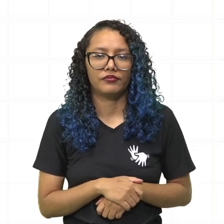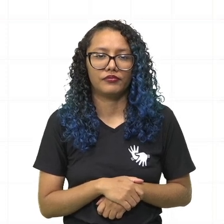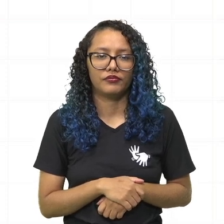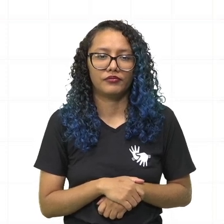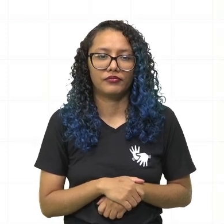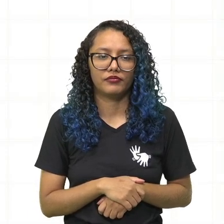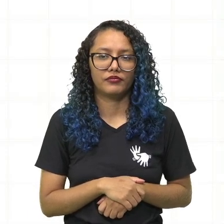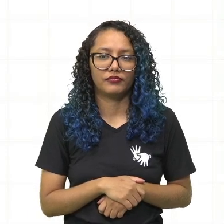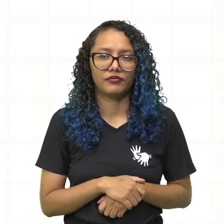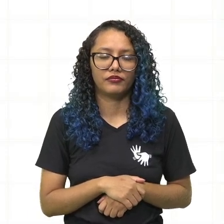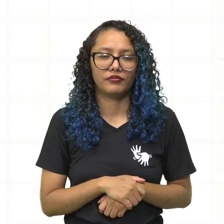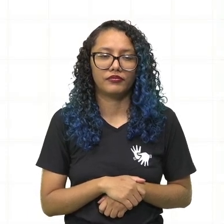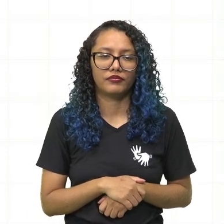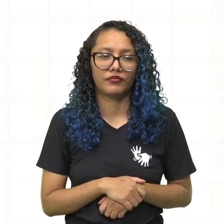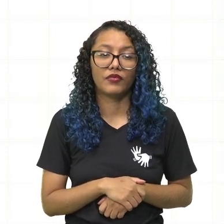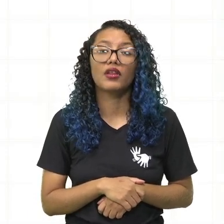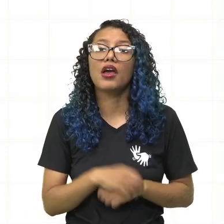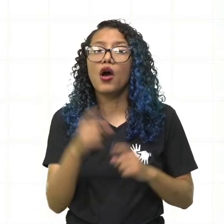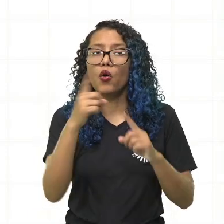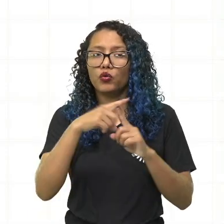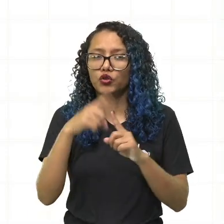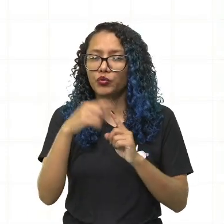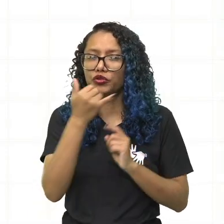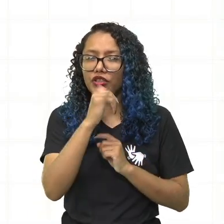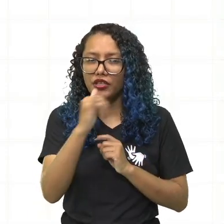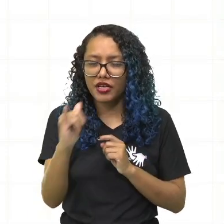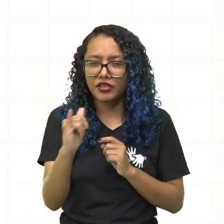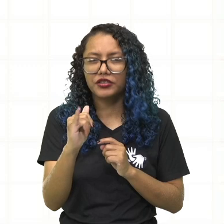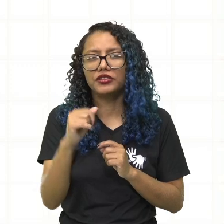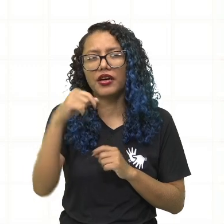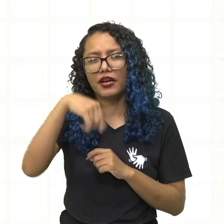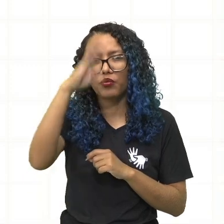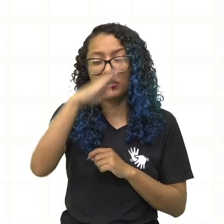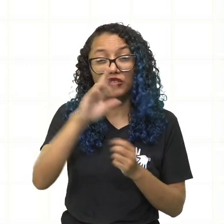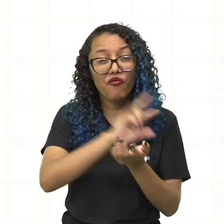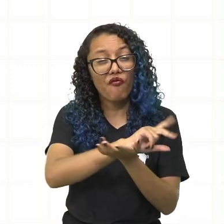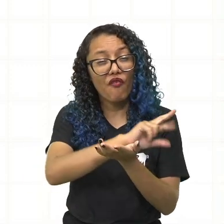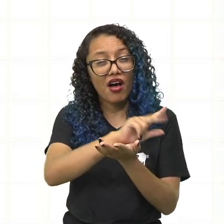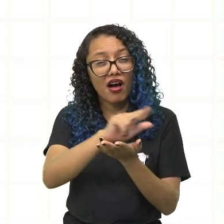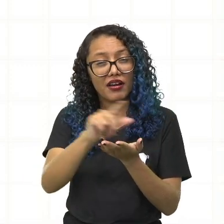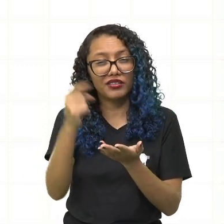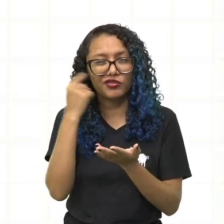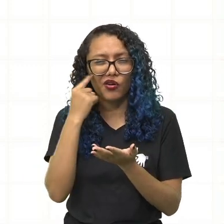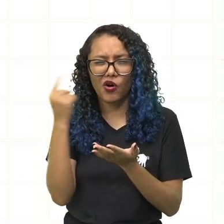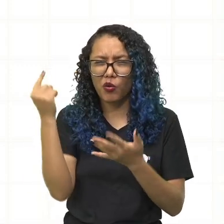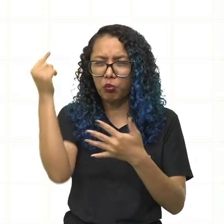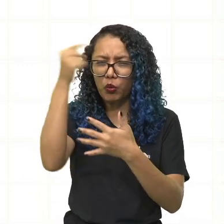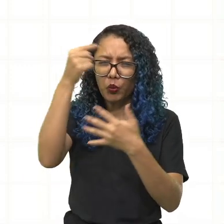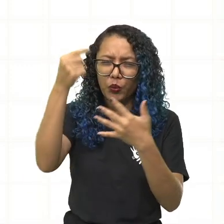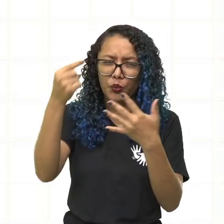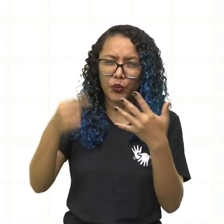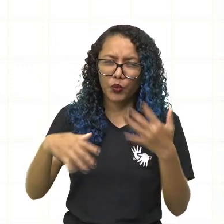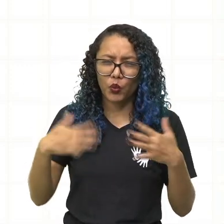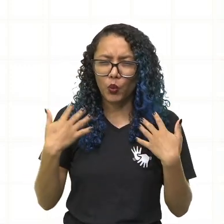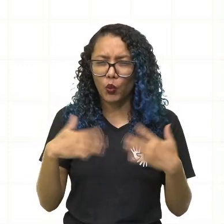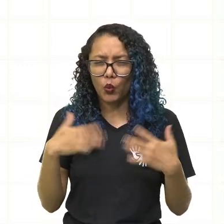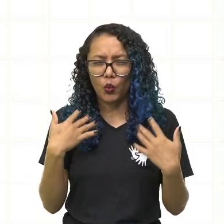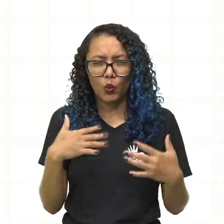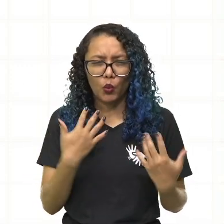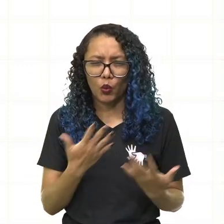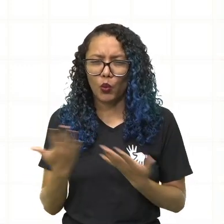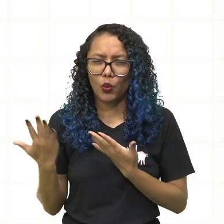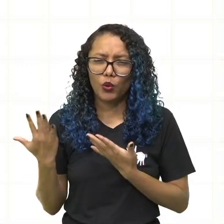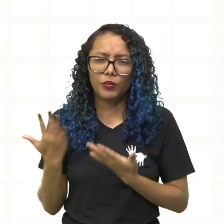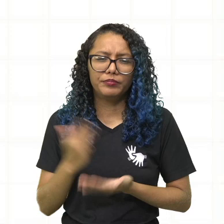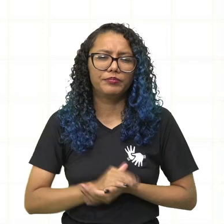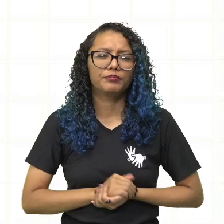de geração de energia, né, de fontes de energia no território brasileiro. Olha a quantidade de produção